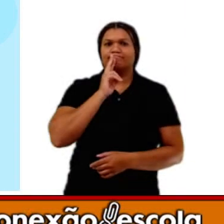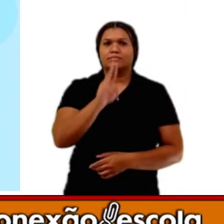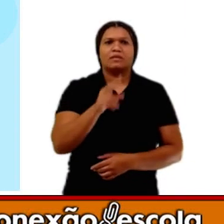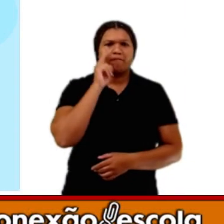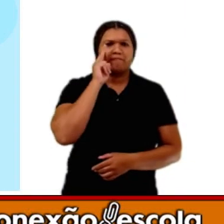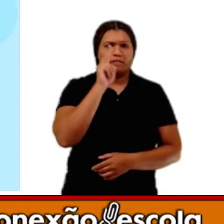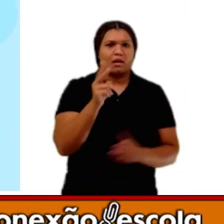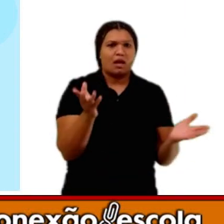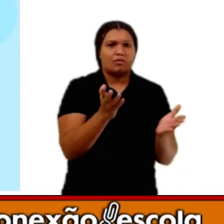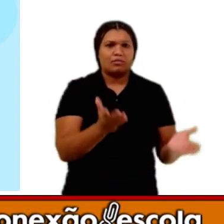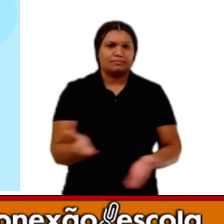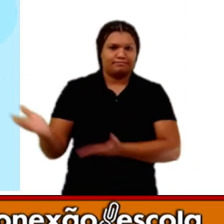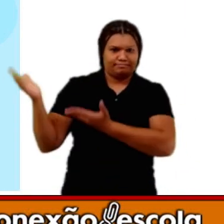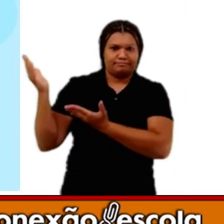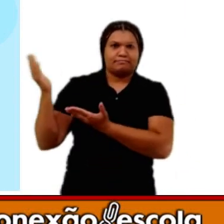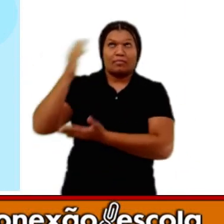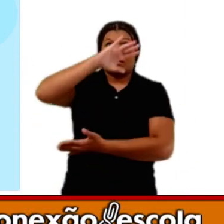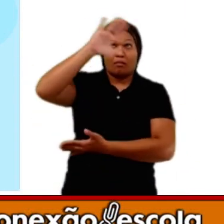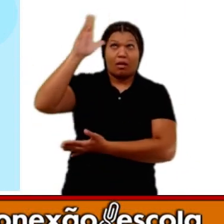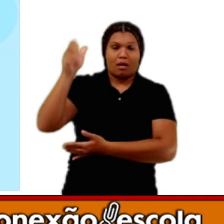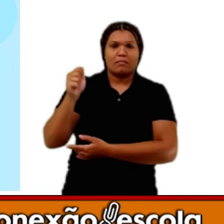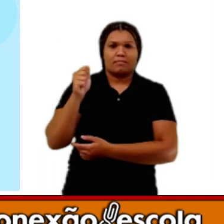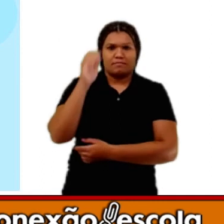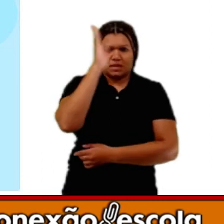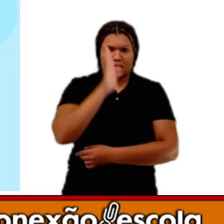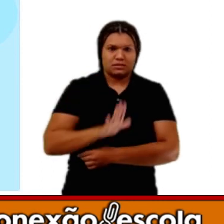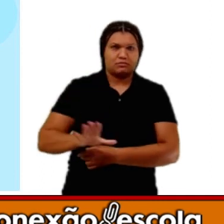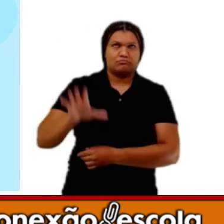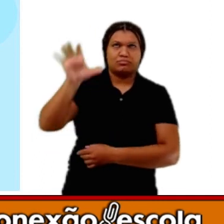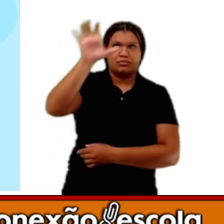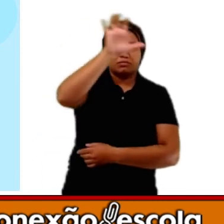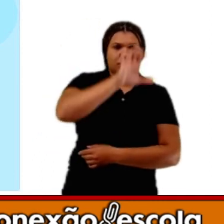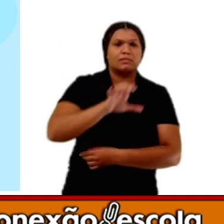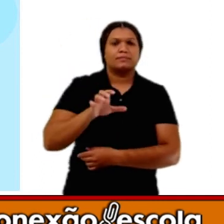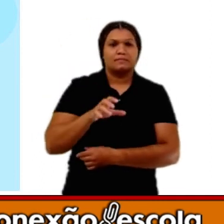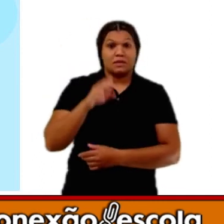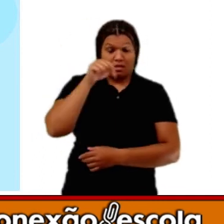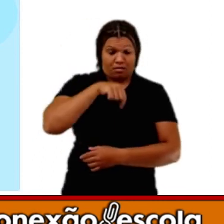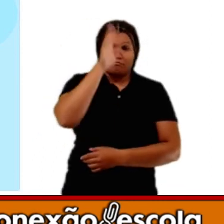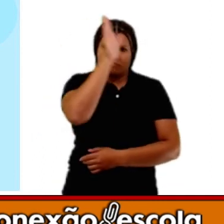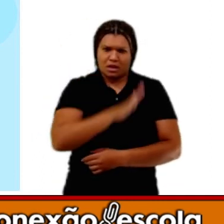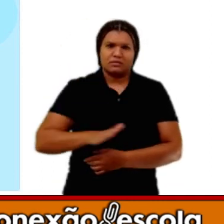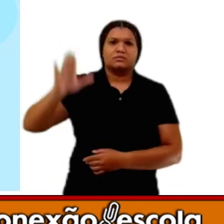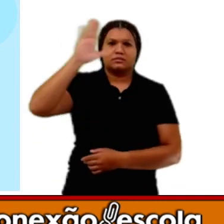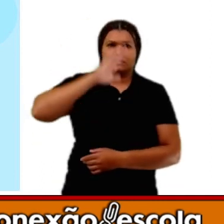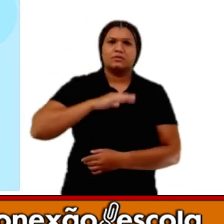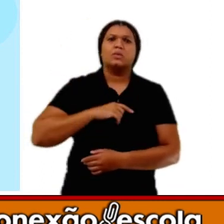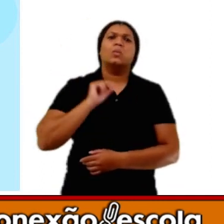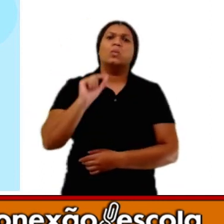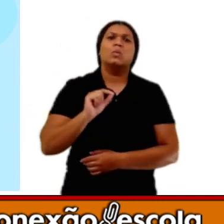sua tela o mapinha do Brasil e os nossos biomas. O Brasil, meus amigos, de acordo com o